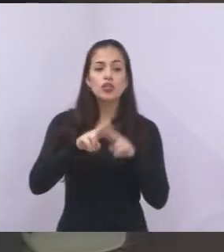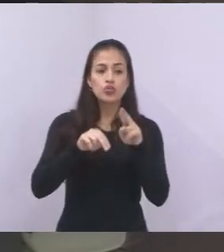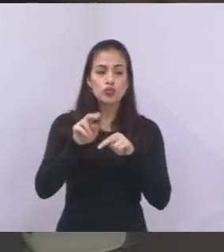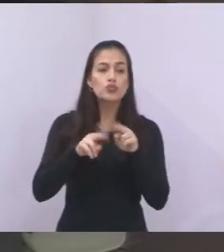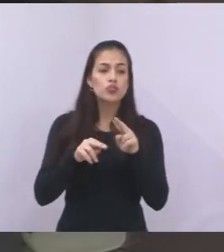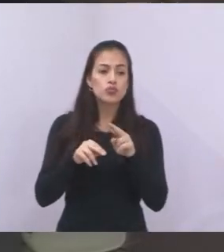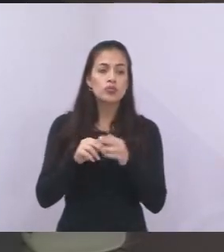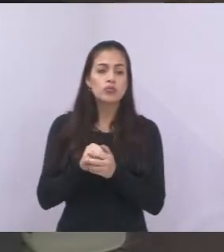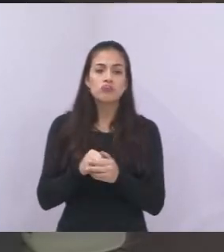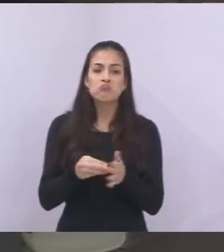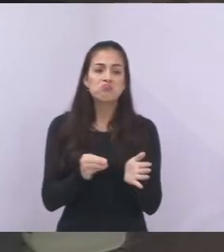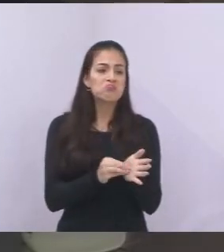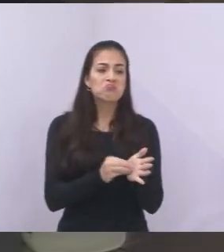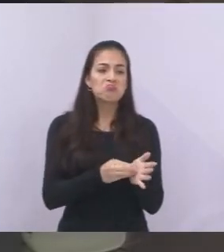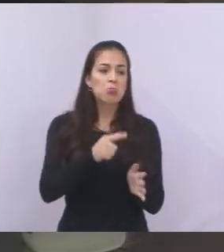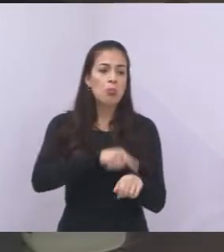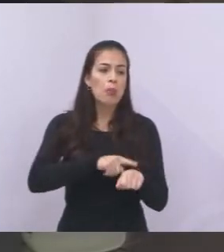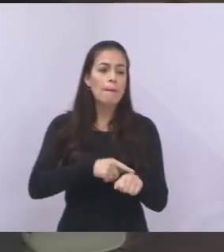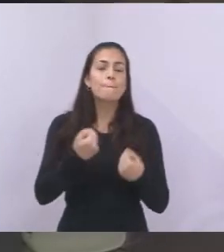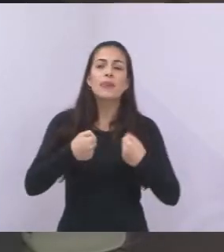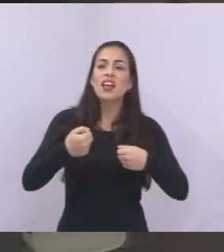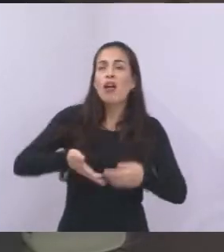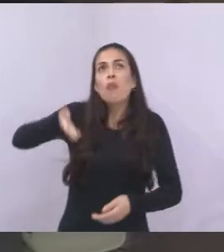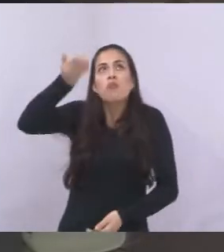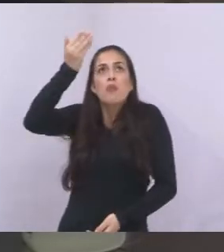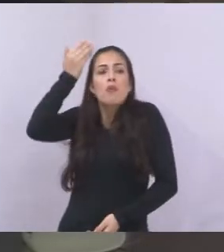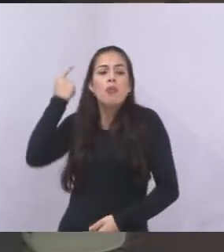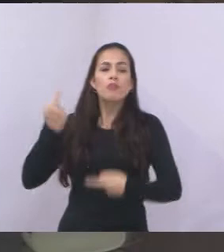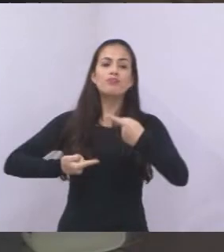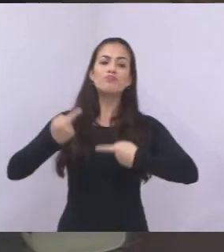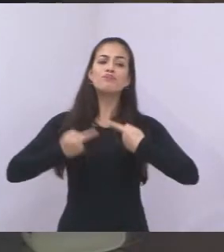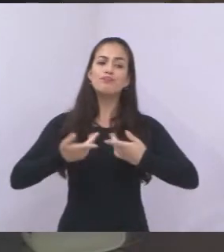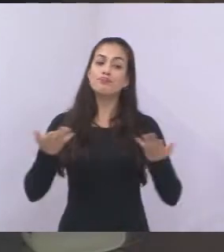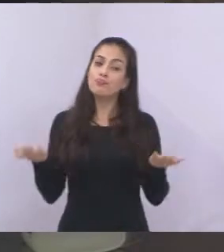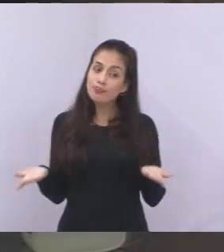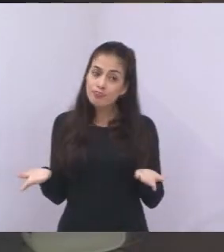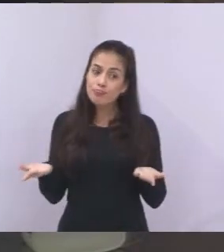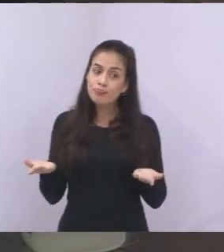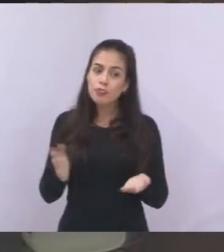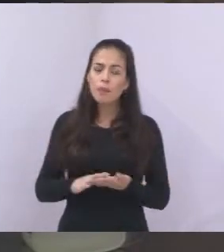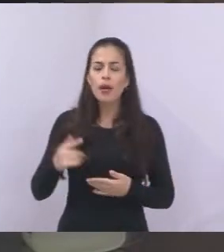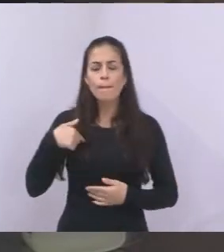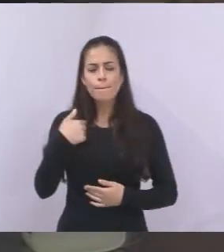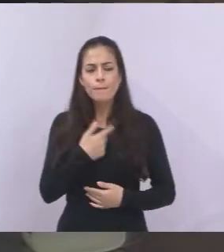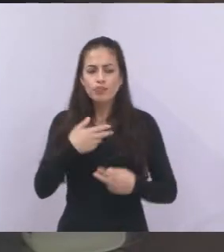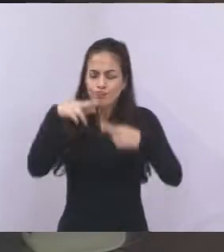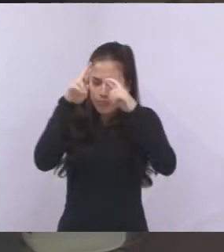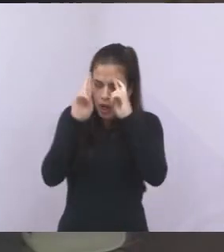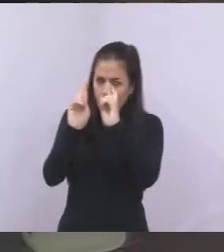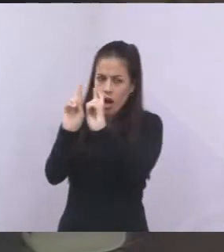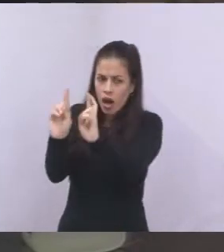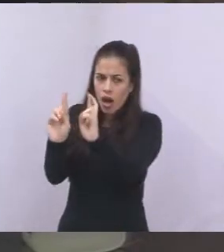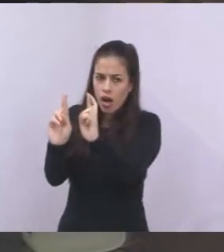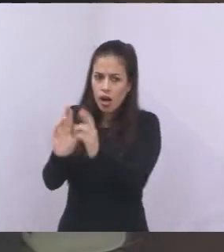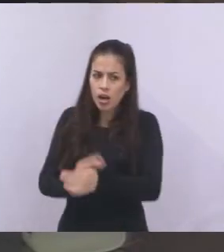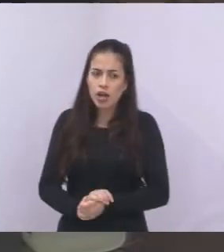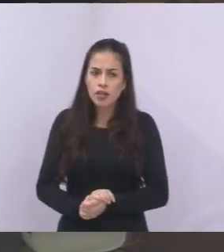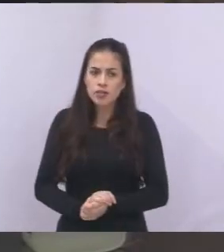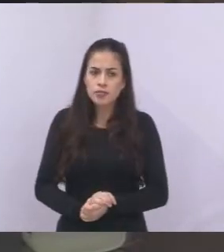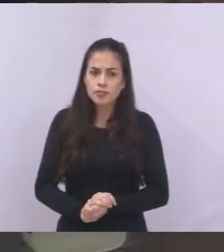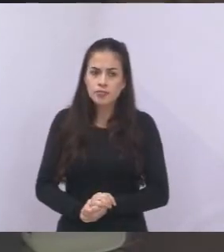né? Que já deveria ter discutido lá atrás. Esse vereador, por respeito, e não está